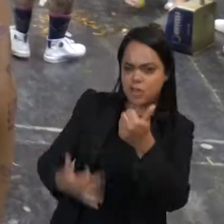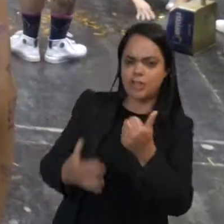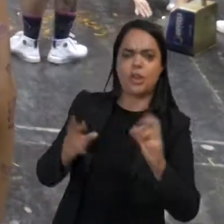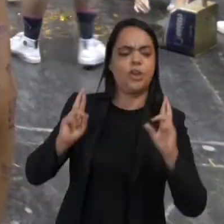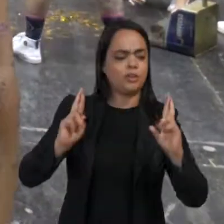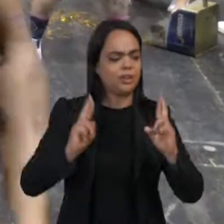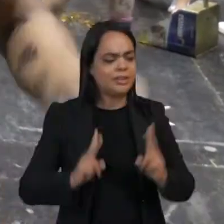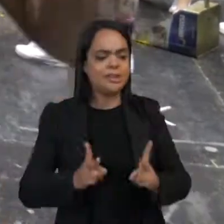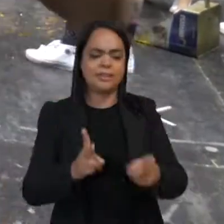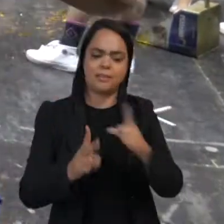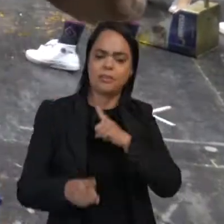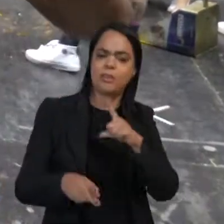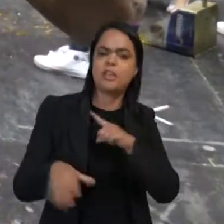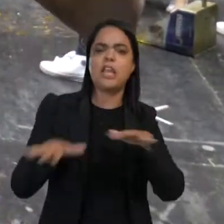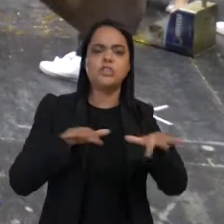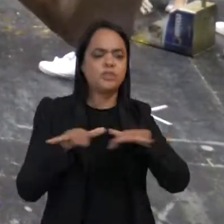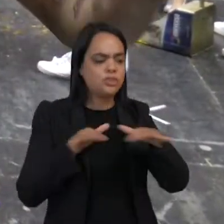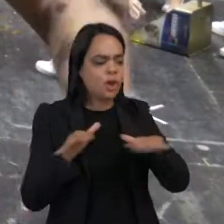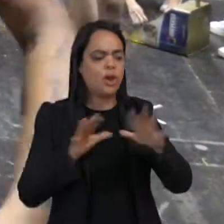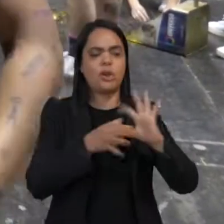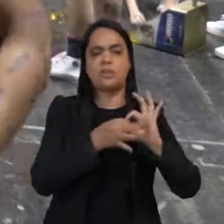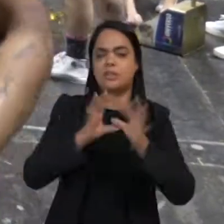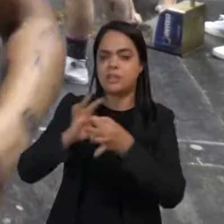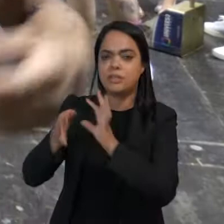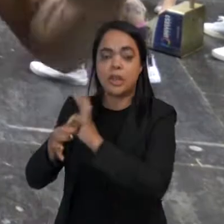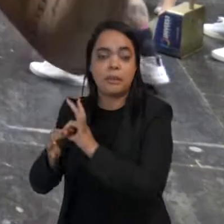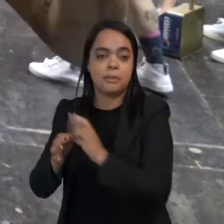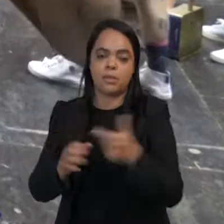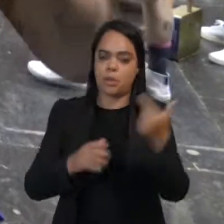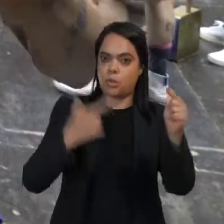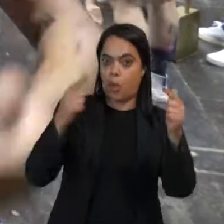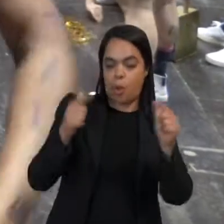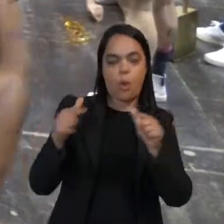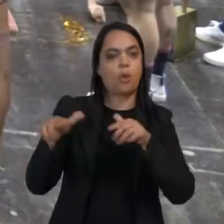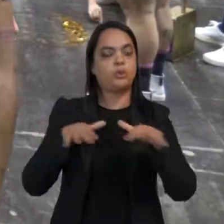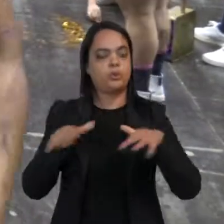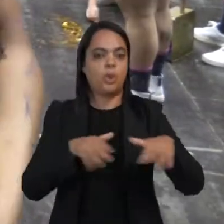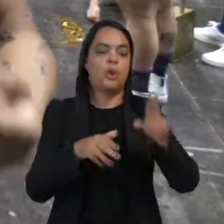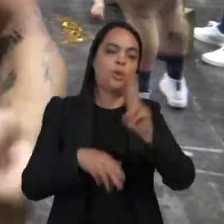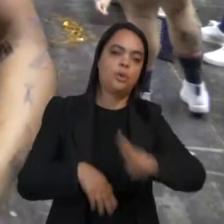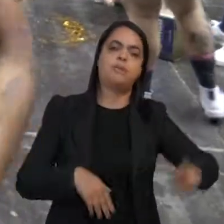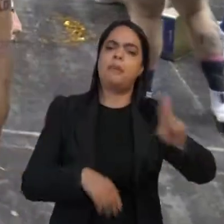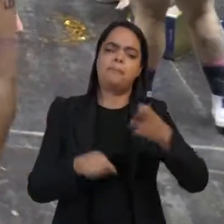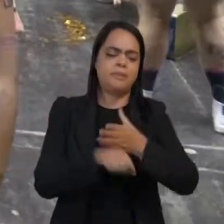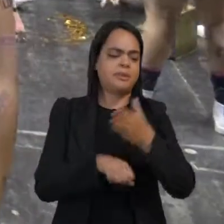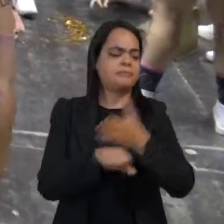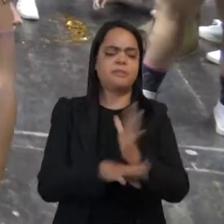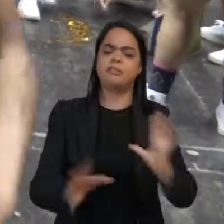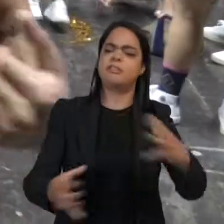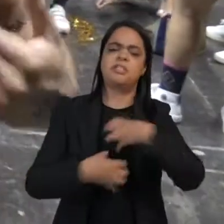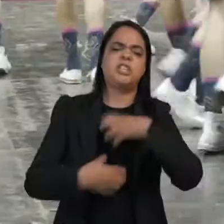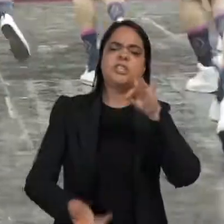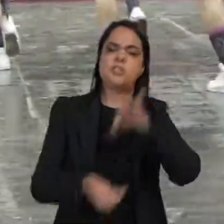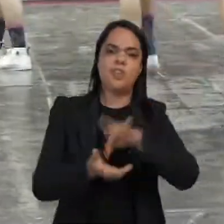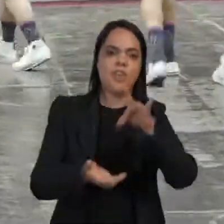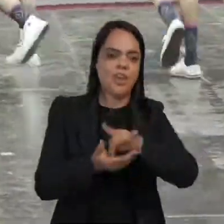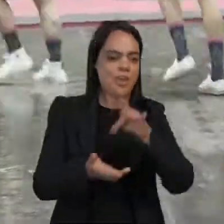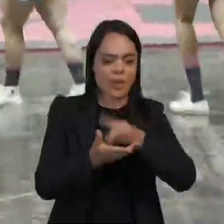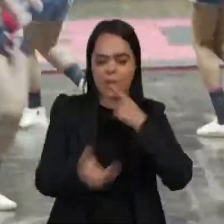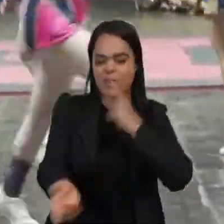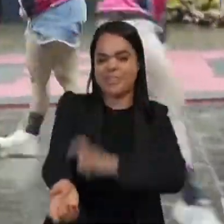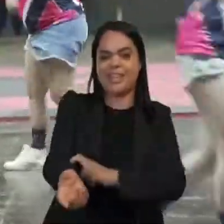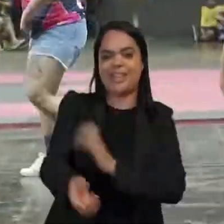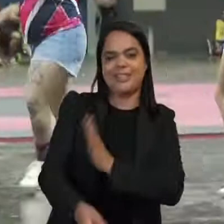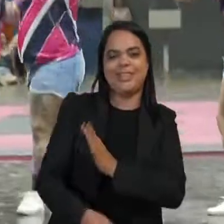diretor, tá torcendo sempre quando tem amistoso, jogos igual as Olimpíadas, outros jogos universitários, fazer parte mesmo, sentir o sangue tricolor